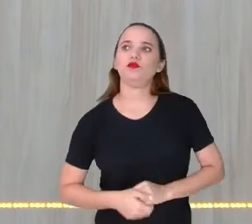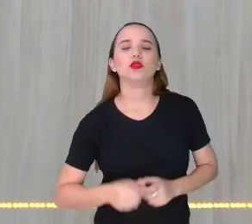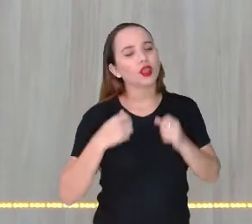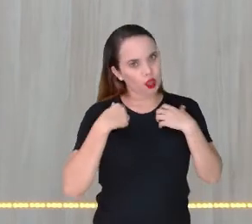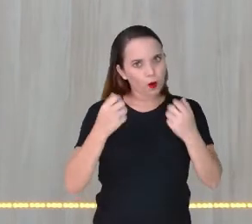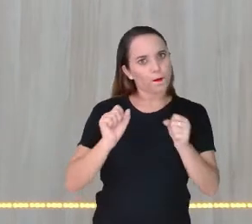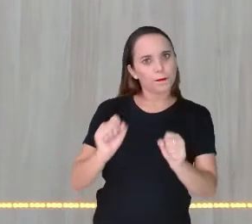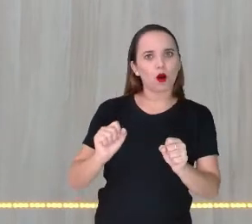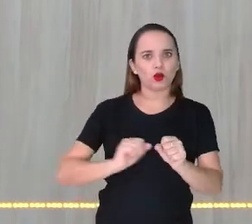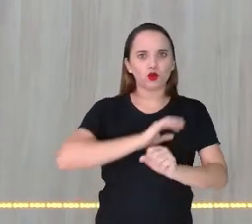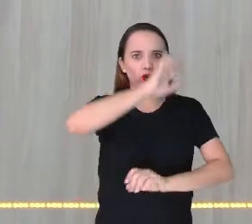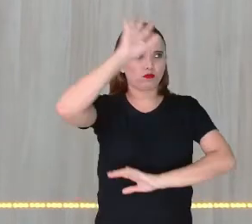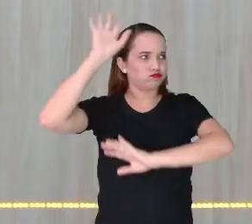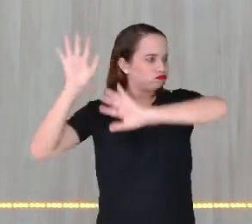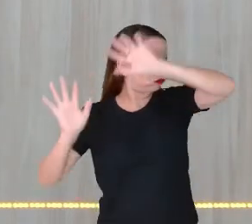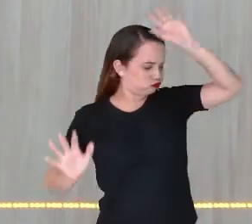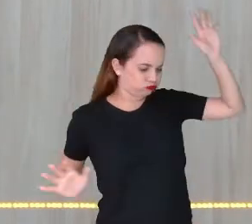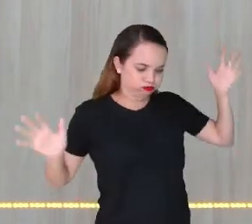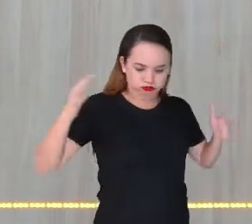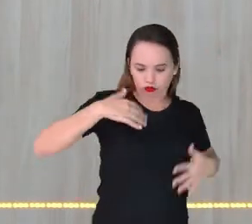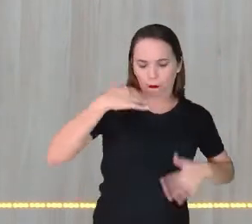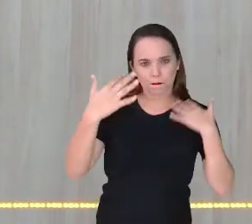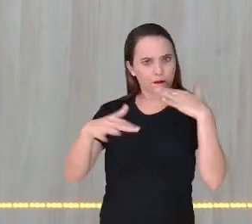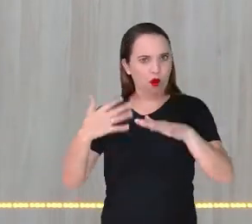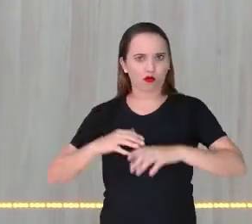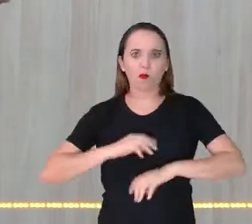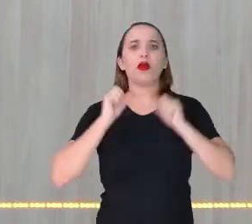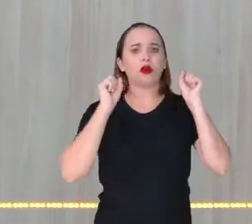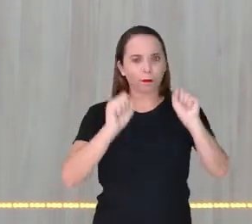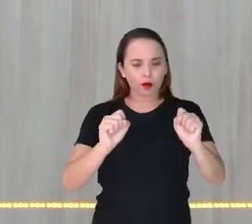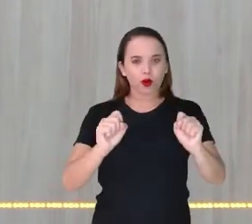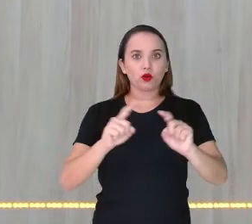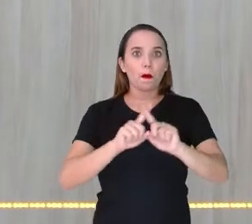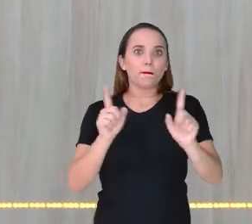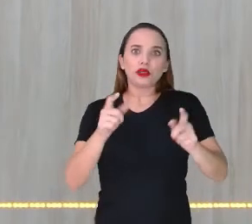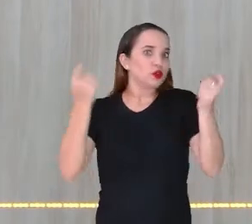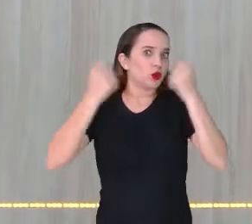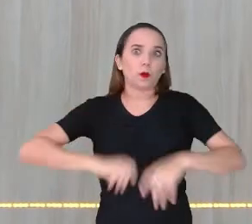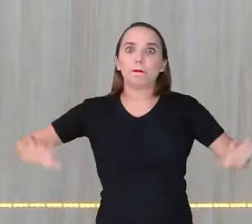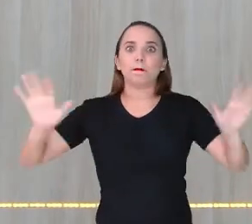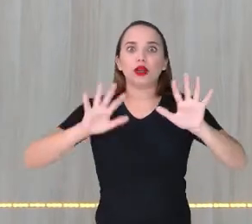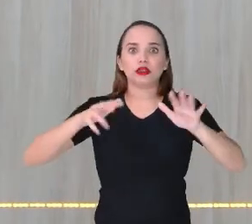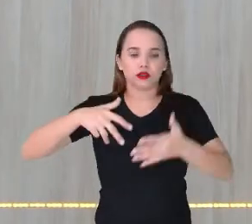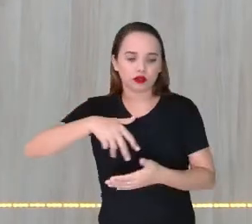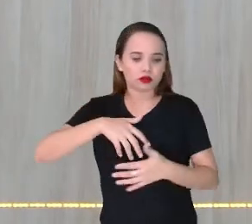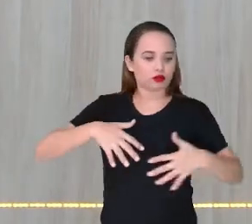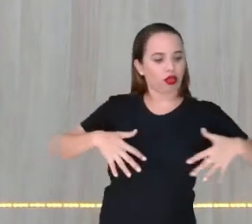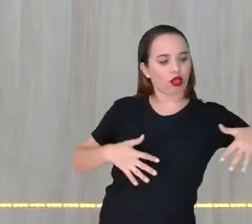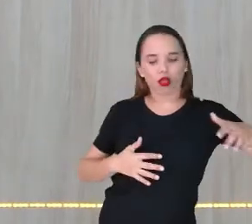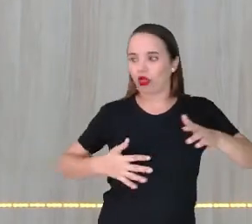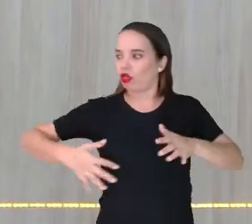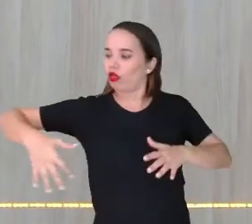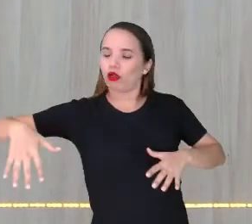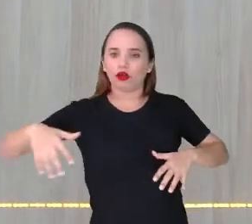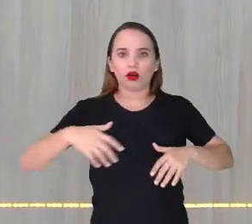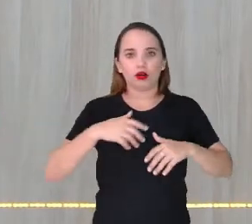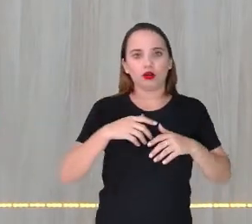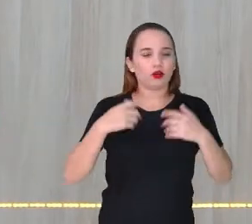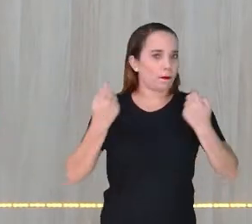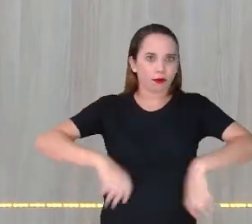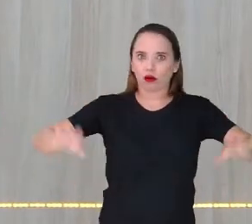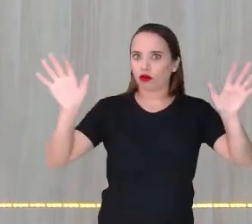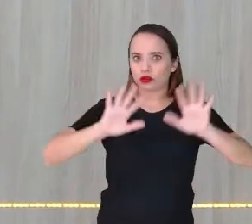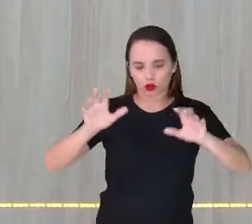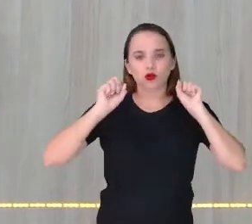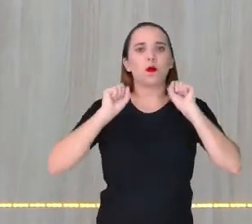fazer diversos movimentos aqui no meu lugarzinho, sem precisar me deslocar. Então, eu posso utilizar o espaço, eu posso